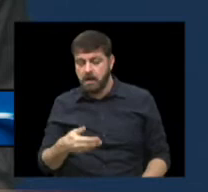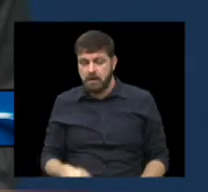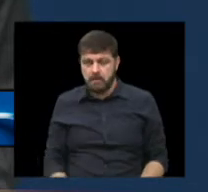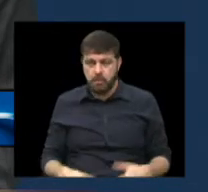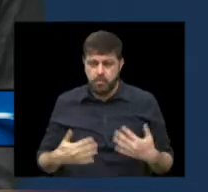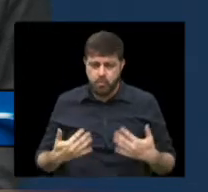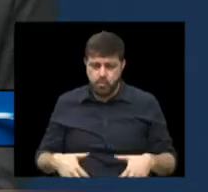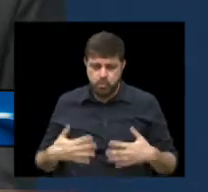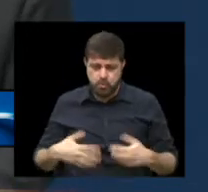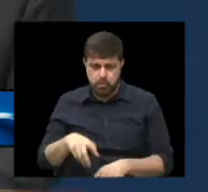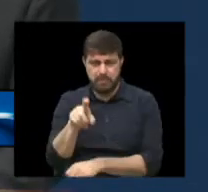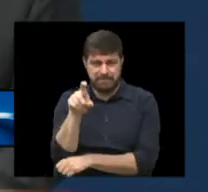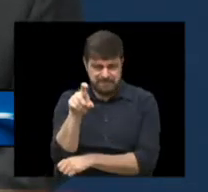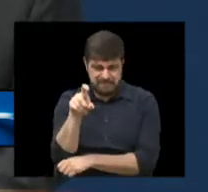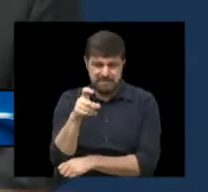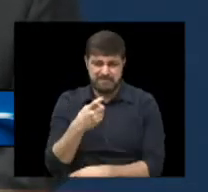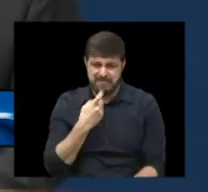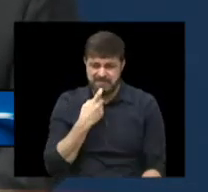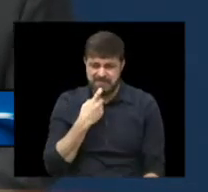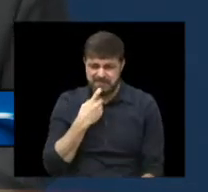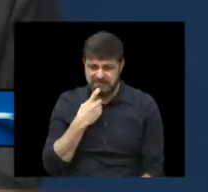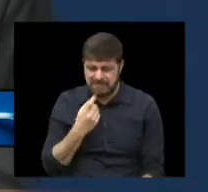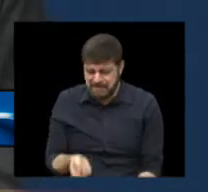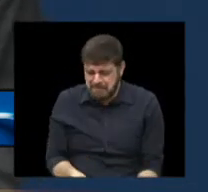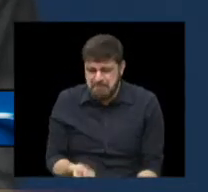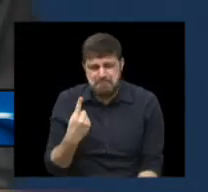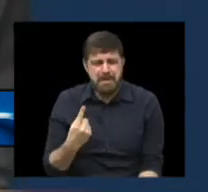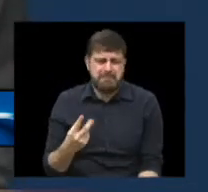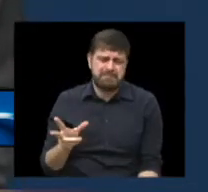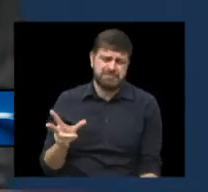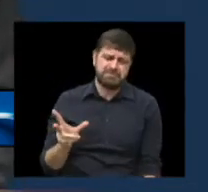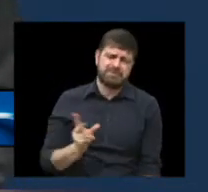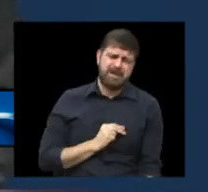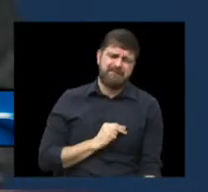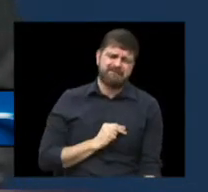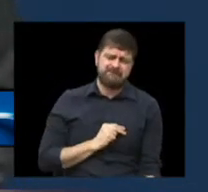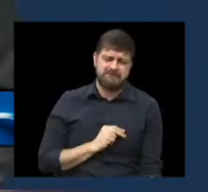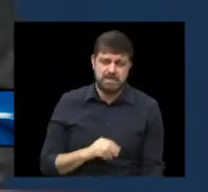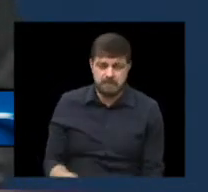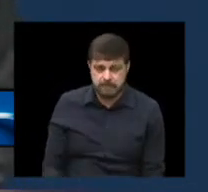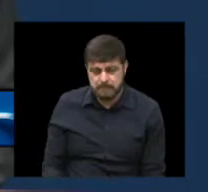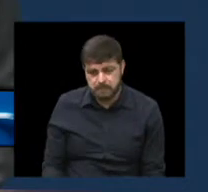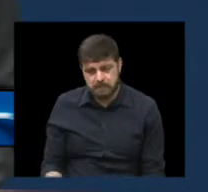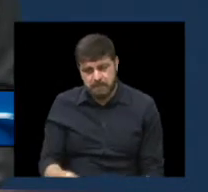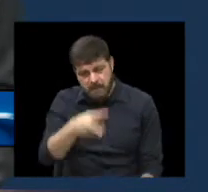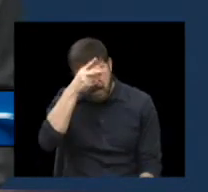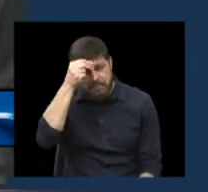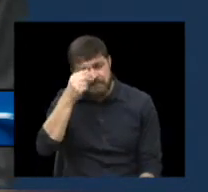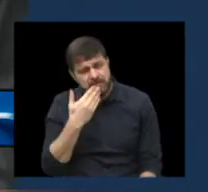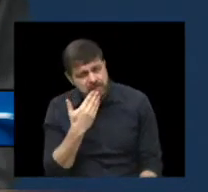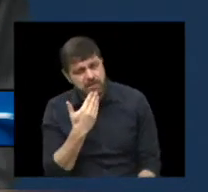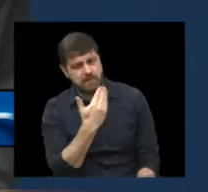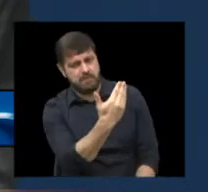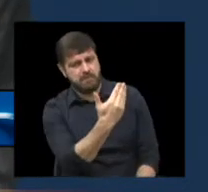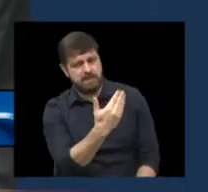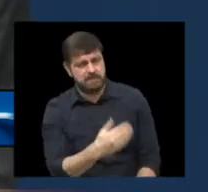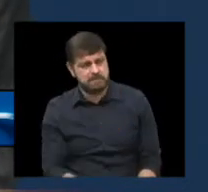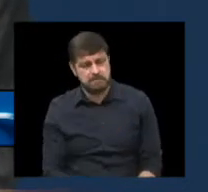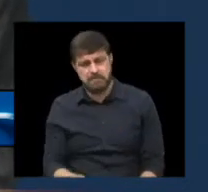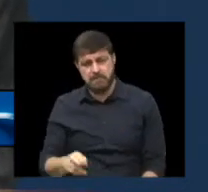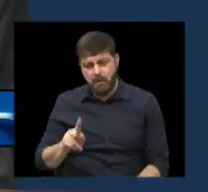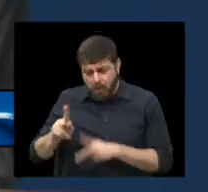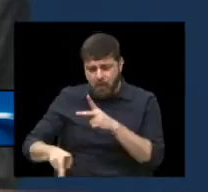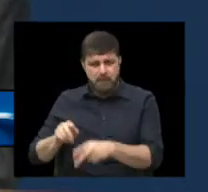cultural. Tudo isso é um verdadeiro absurdo. Então peço, senhor prefeito, em nome da população,